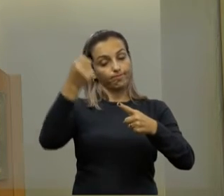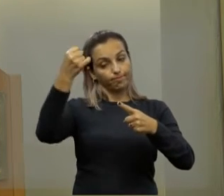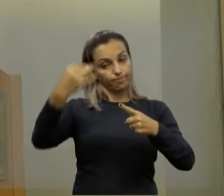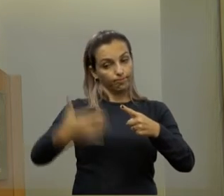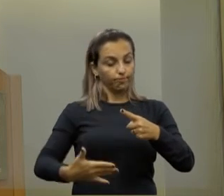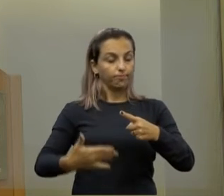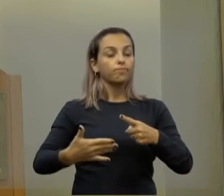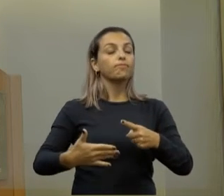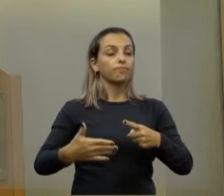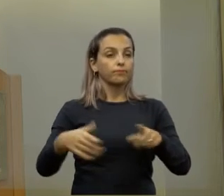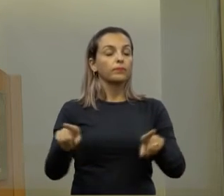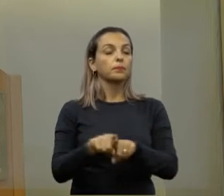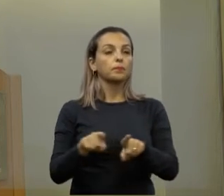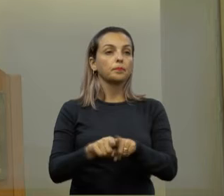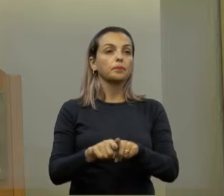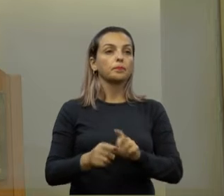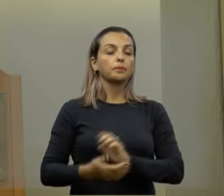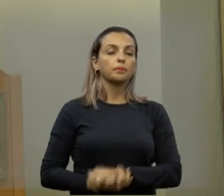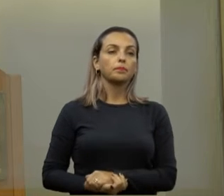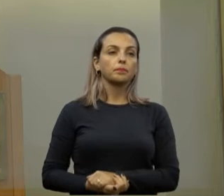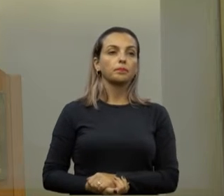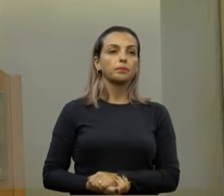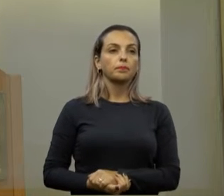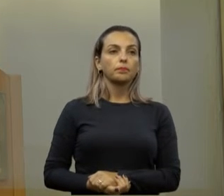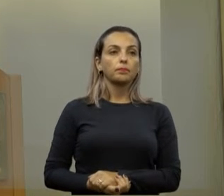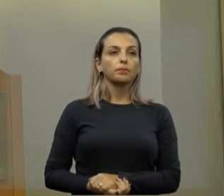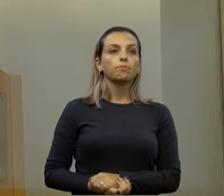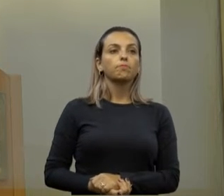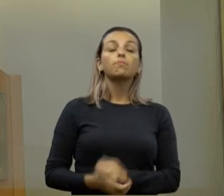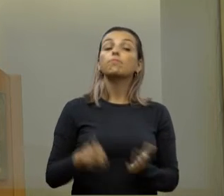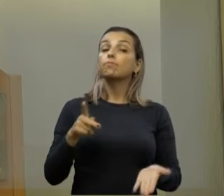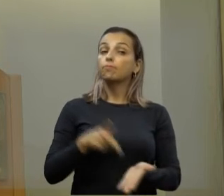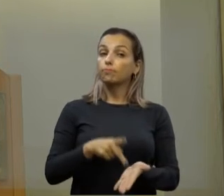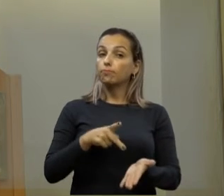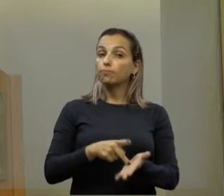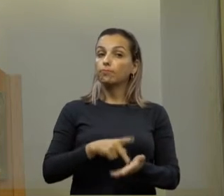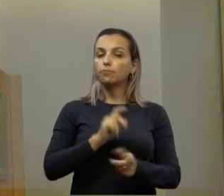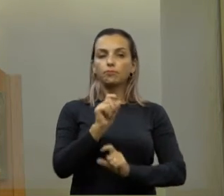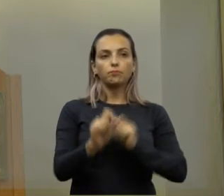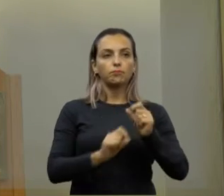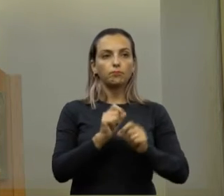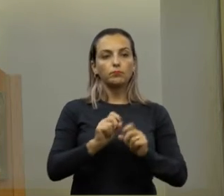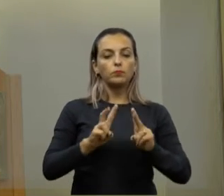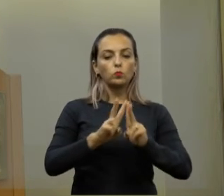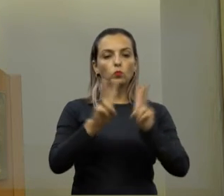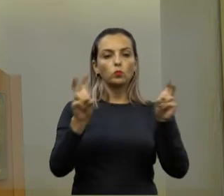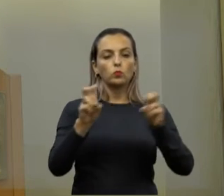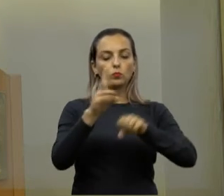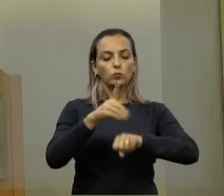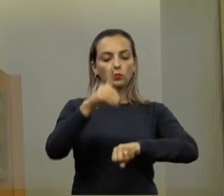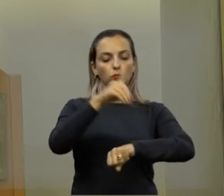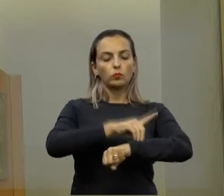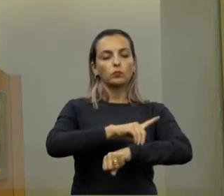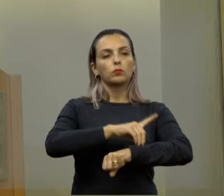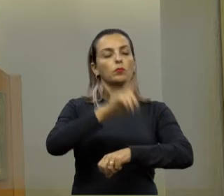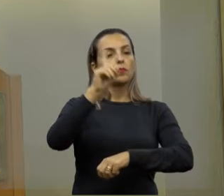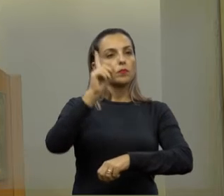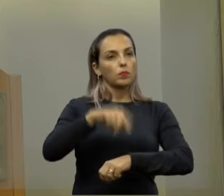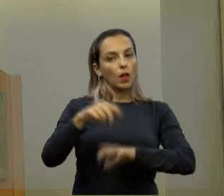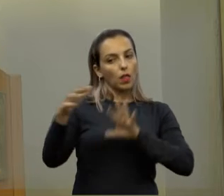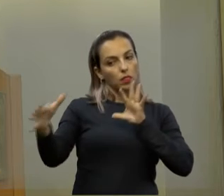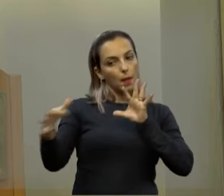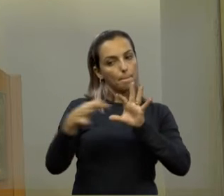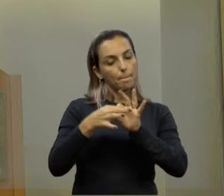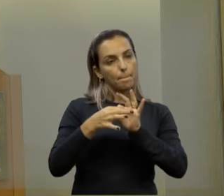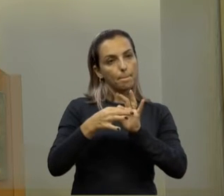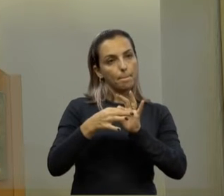que eu ia abordar Mas de fato eu acho que essa questão da dengue assim tá